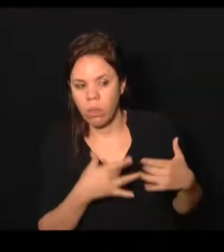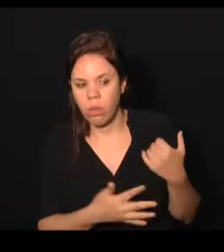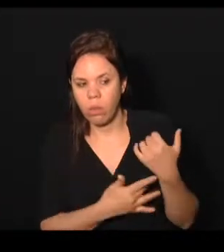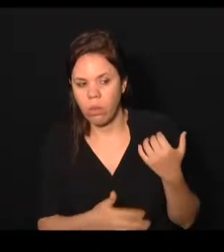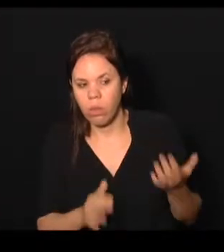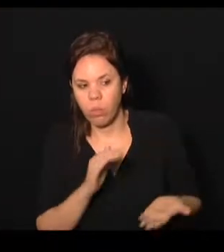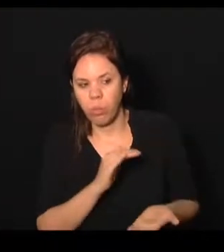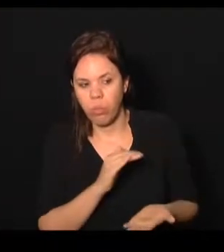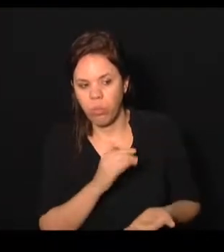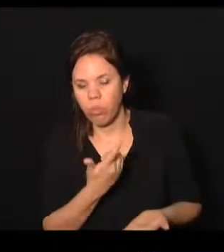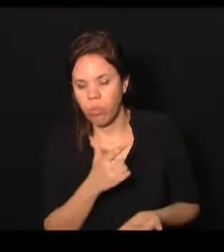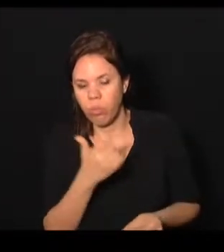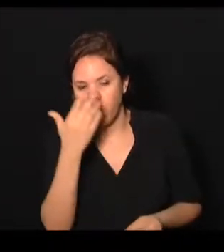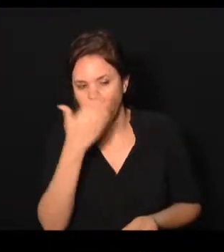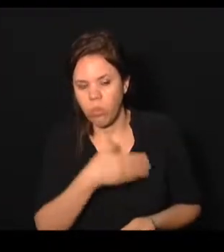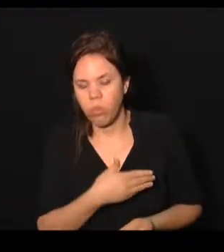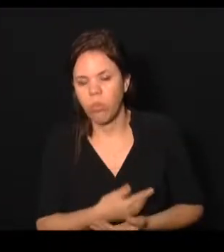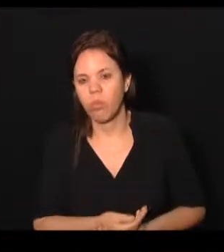tem um dado